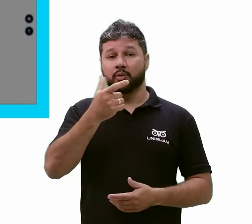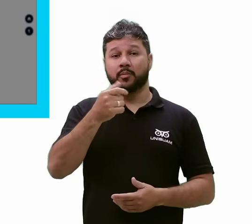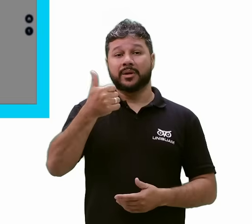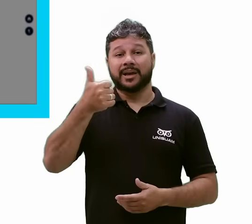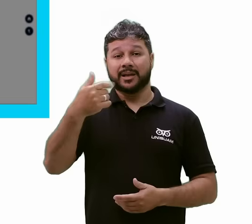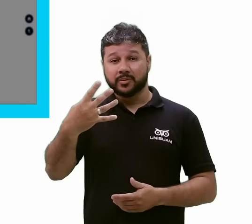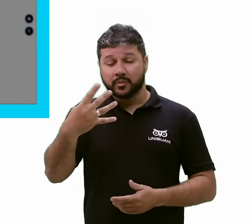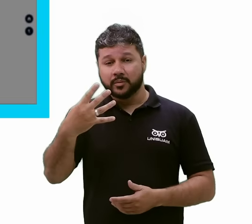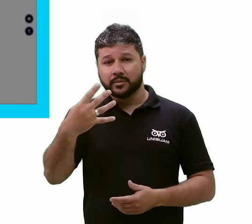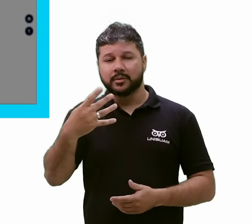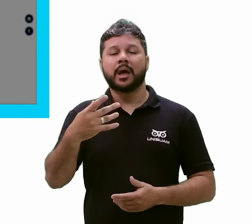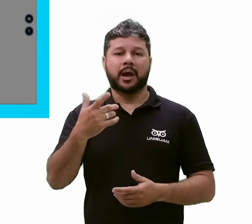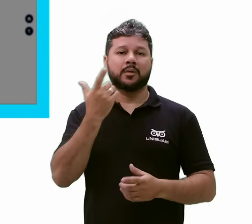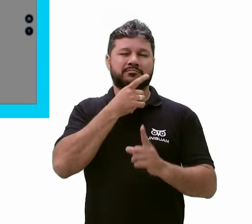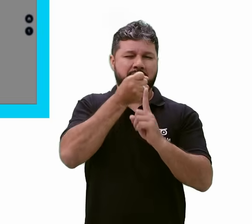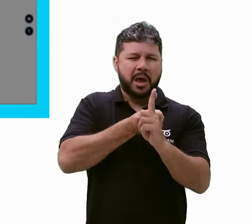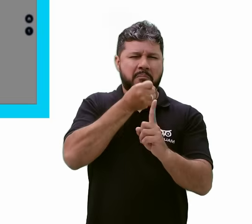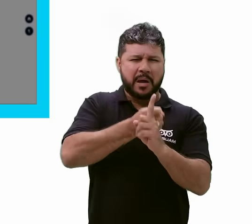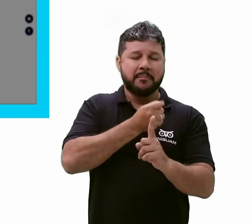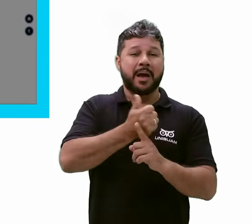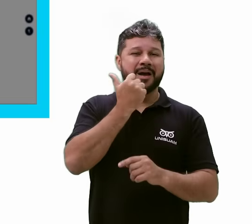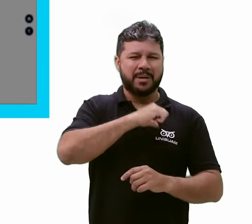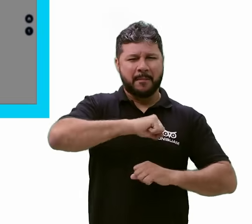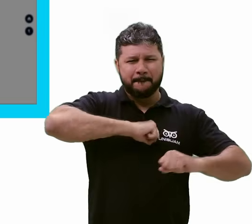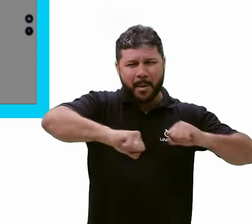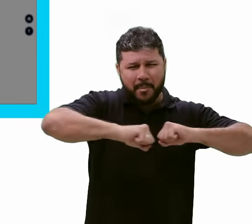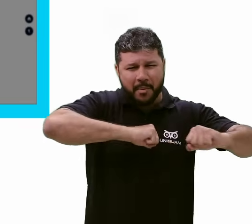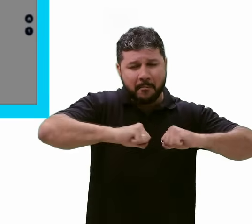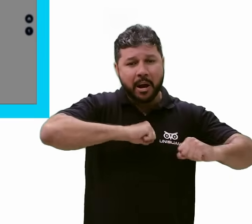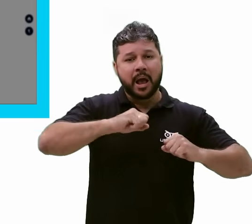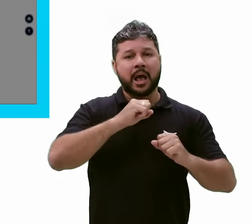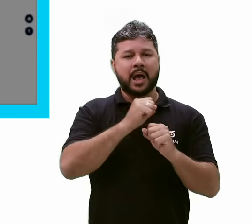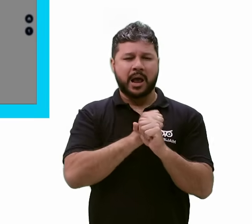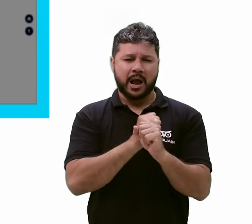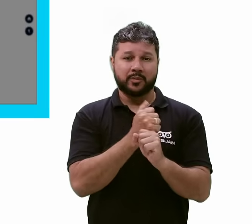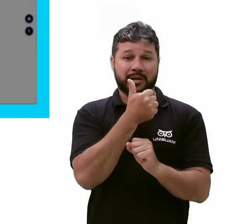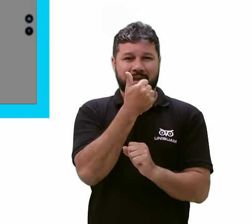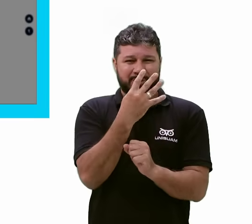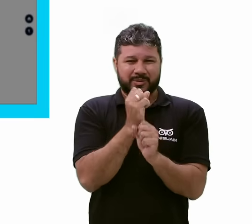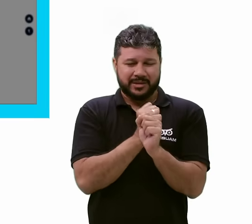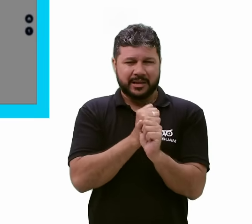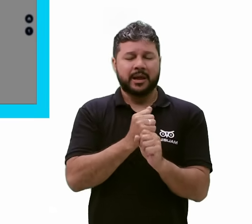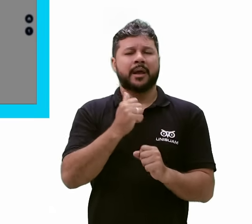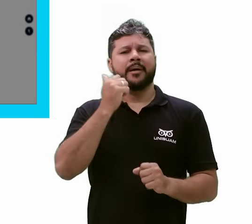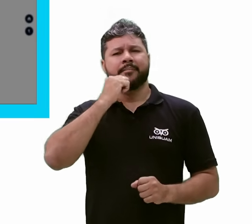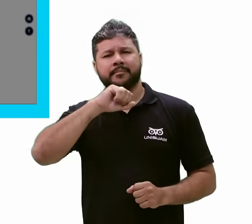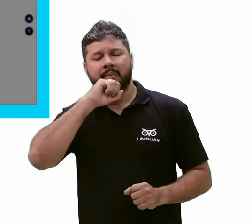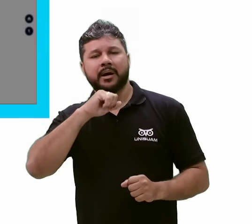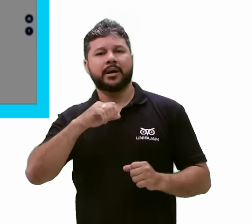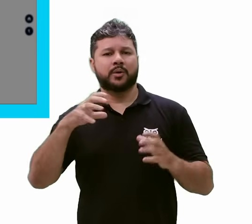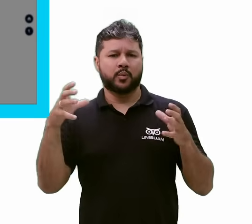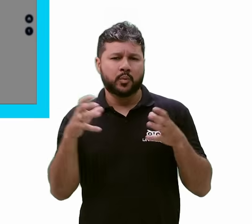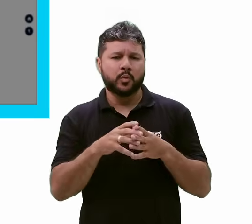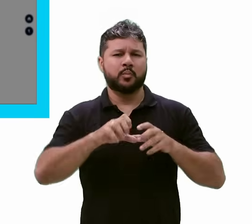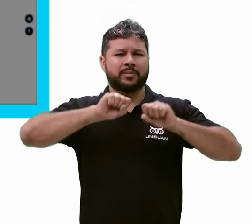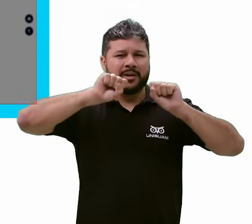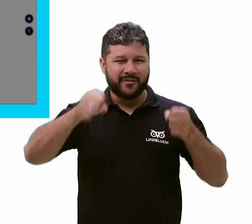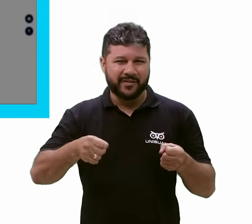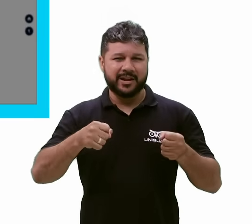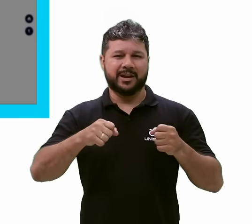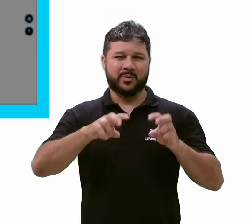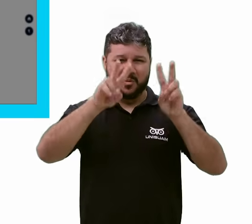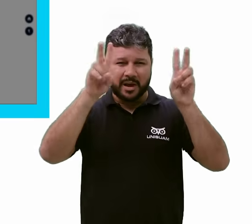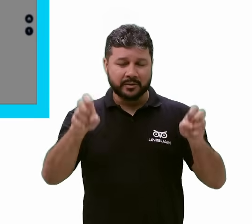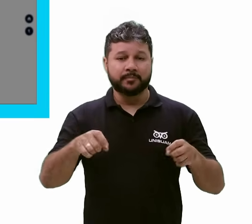gente tem, finalmente, a partir da luta, né, dessas mães aí, foi ao longo desses 14 anos, mães, médicos, ativistas,